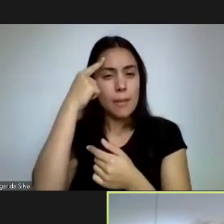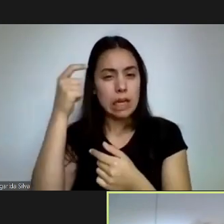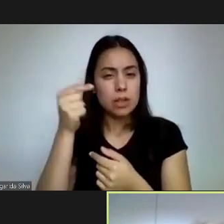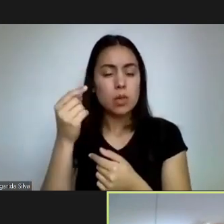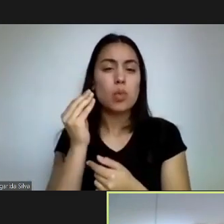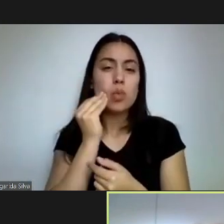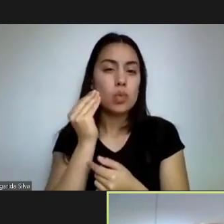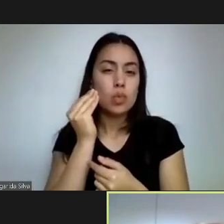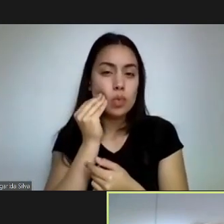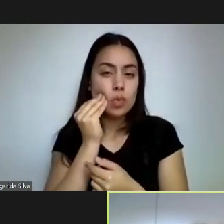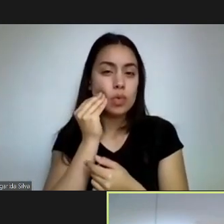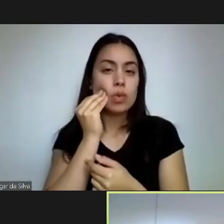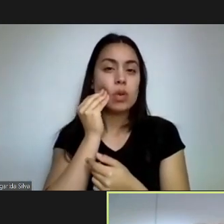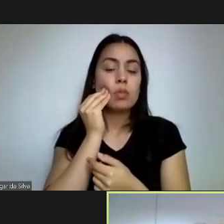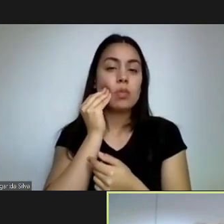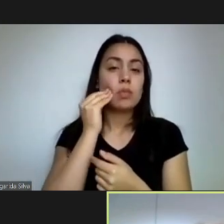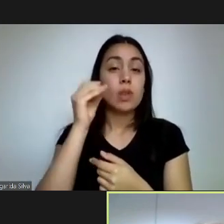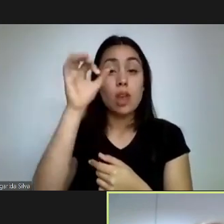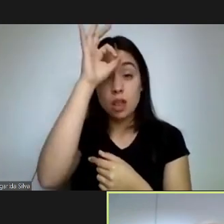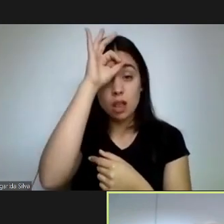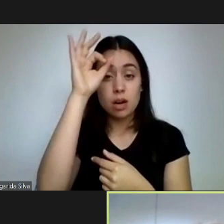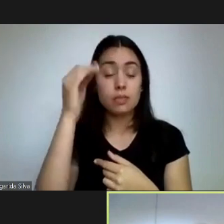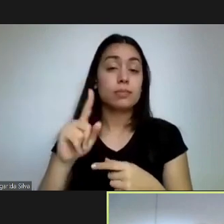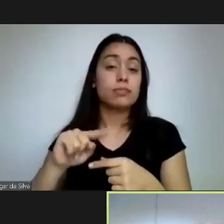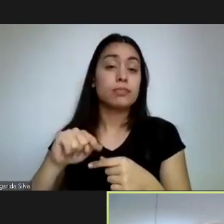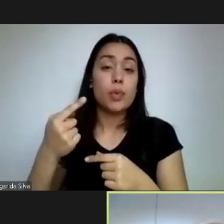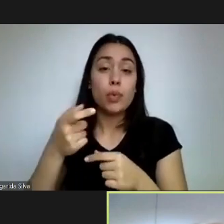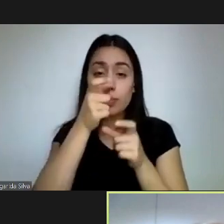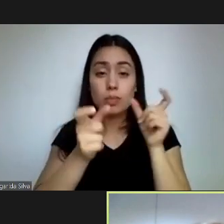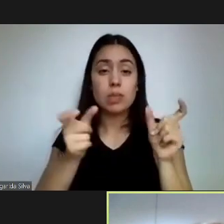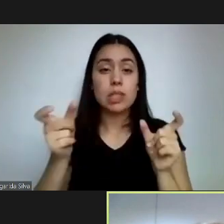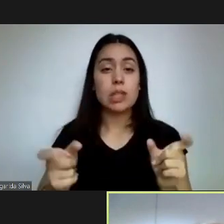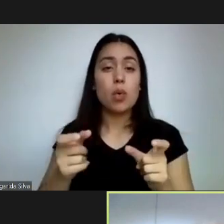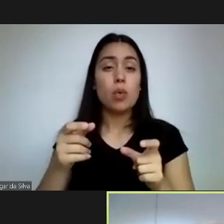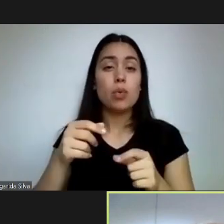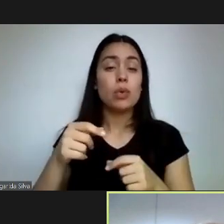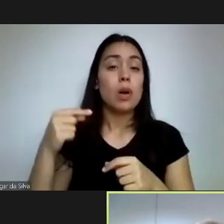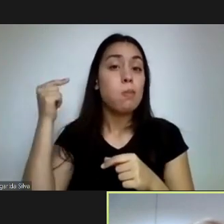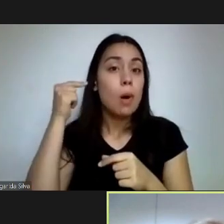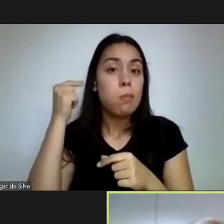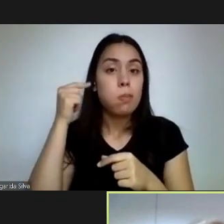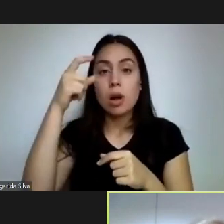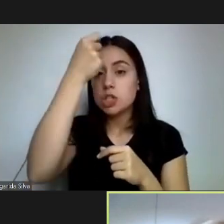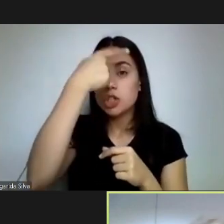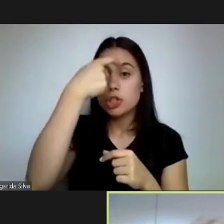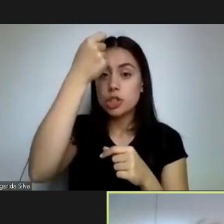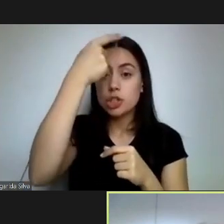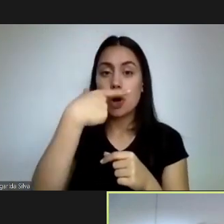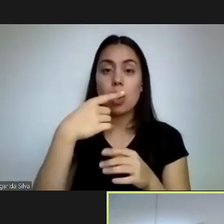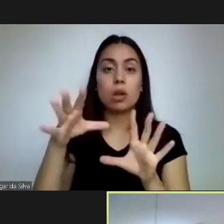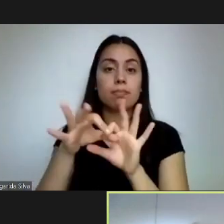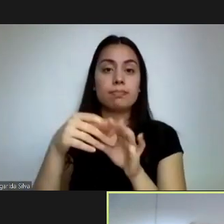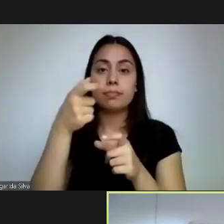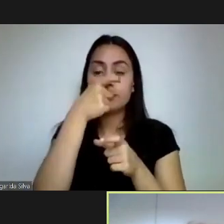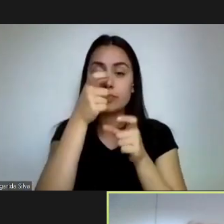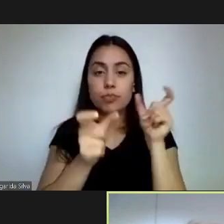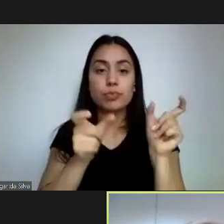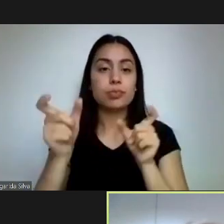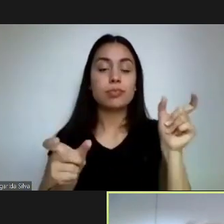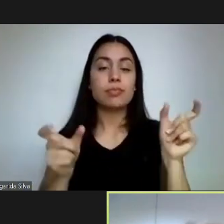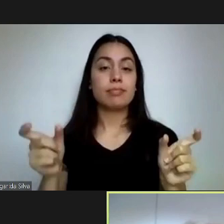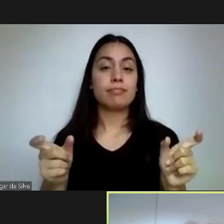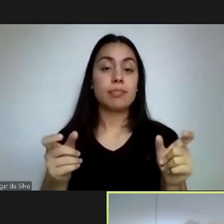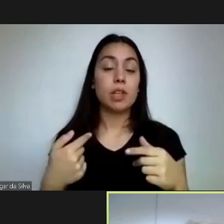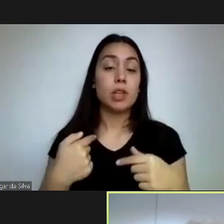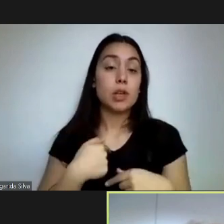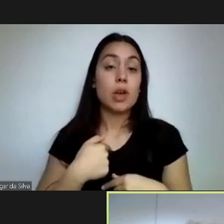percepção errada, das percepções negativas que temos de histórias, de cultura, de tanto que somos feitos e deixem-me dizer também